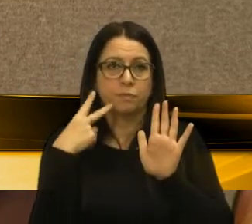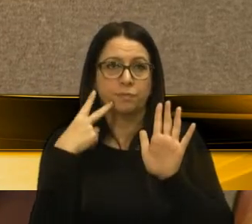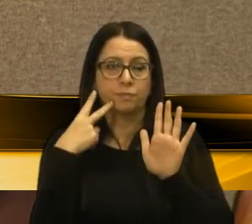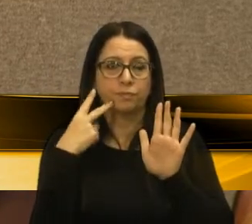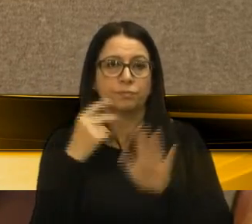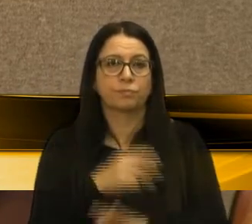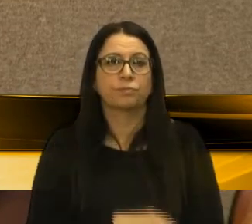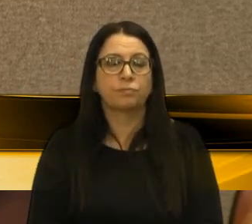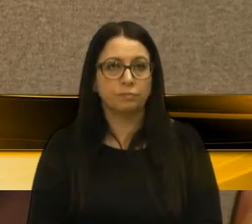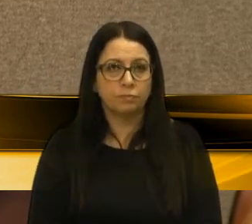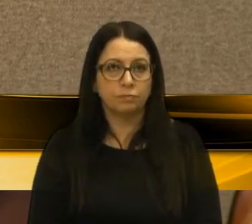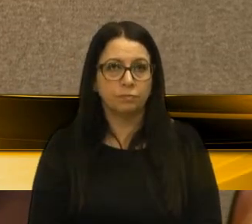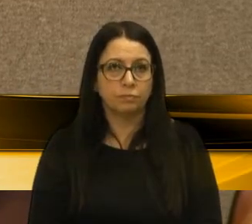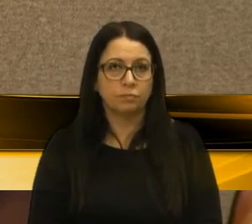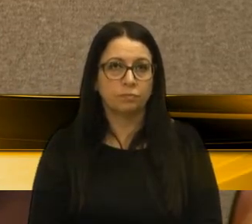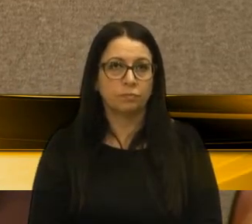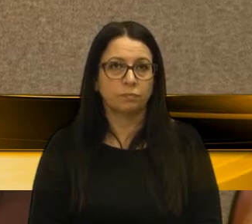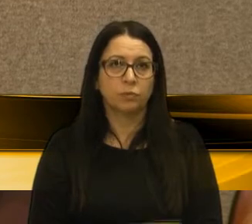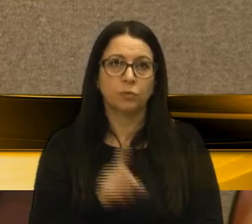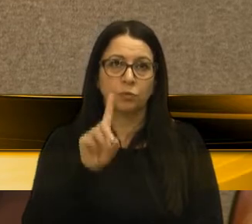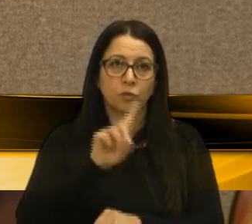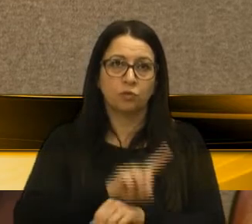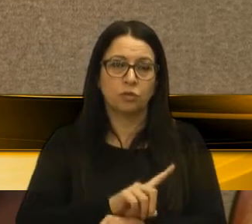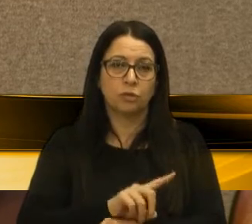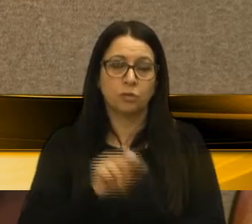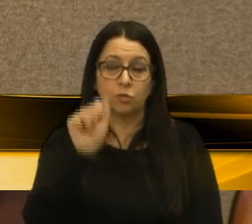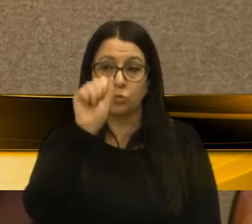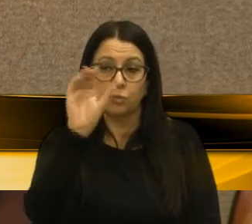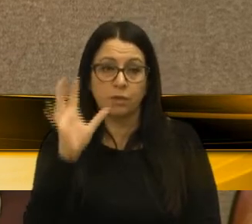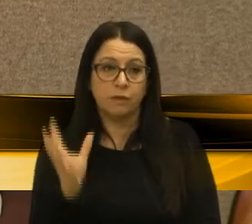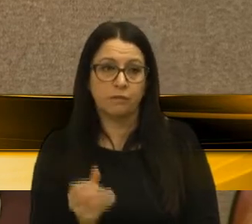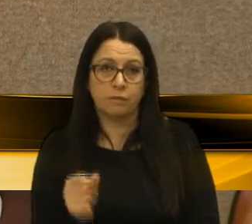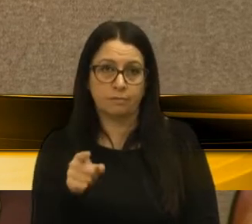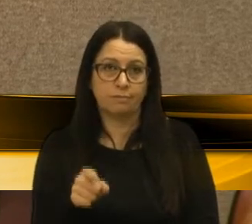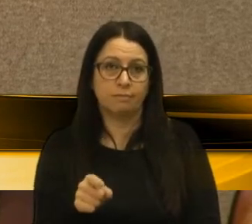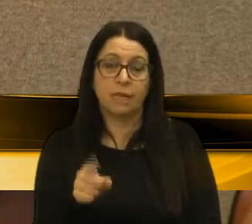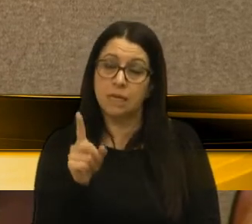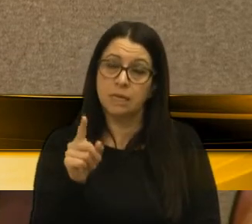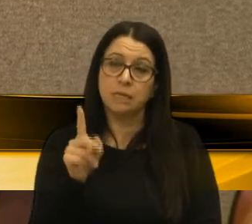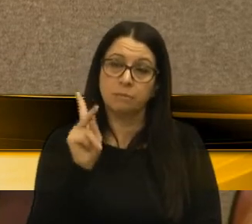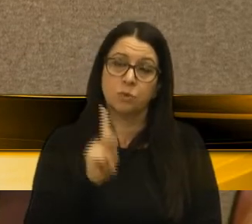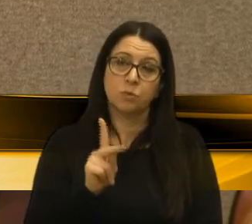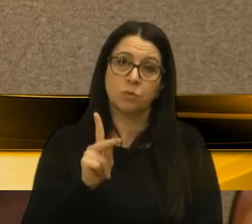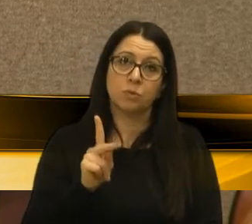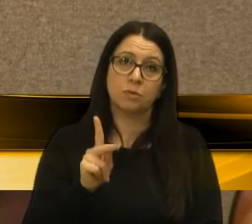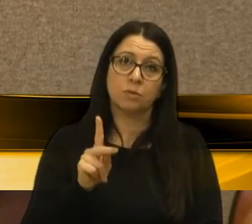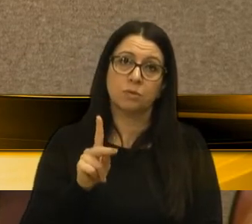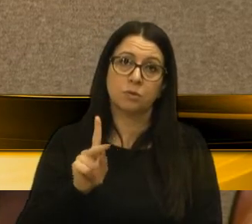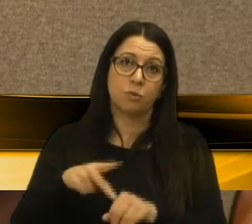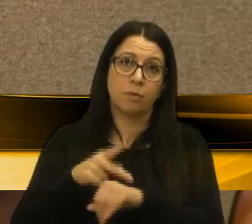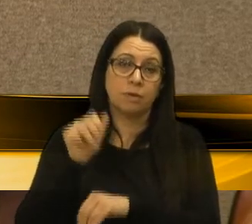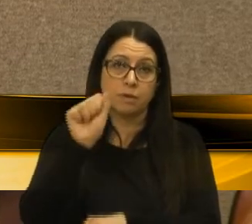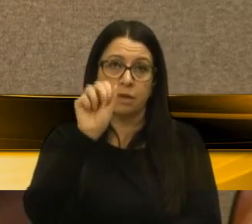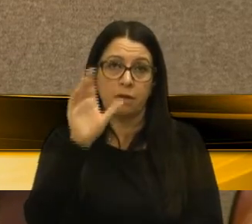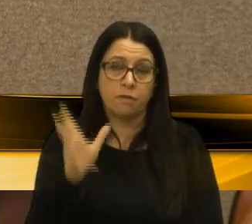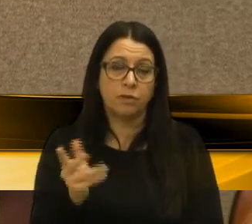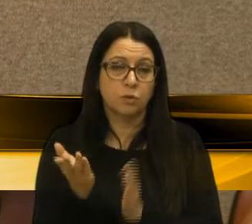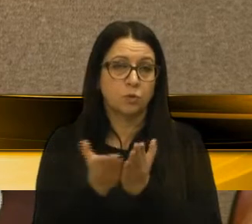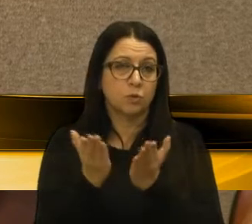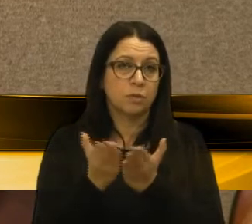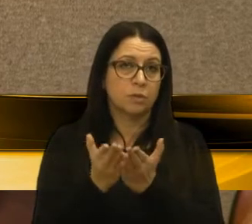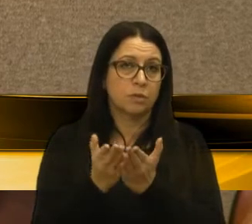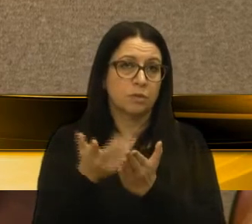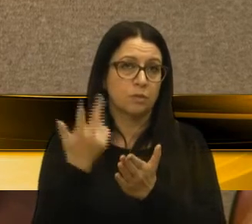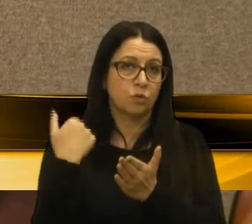Rafael, que é o Dia do Africanismo. Esses africanos, e estudando um pouco a história da África, na